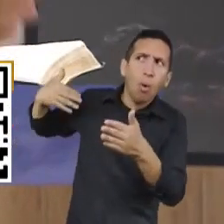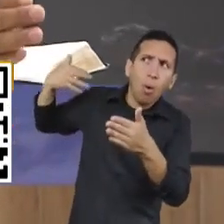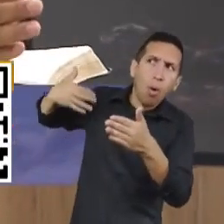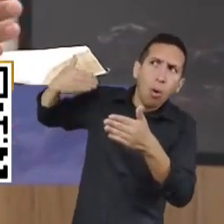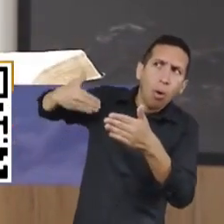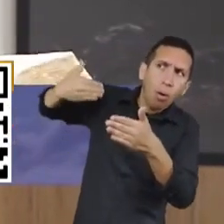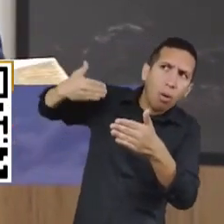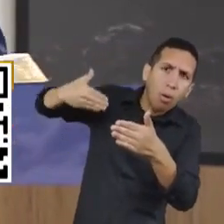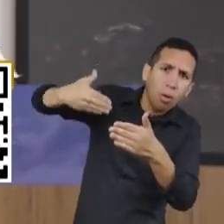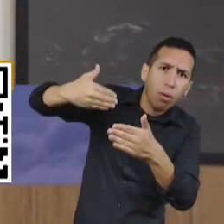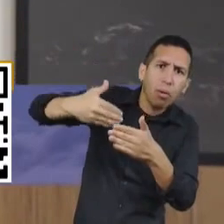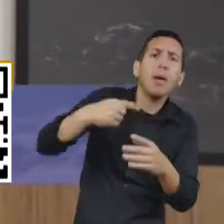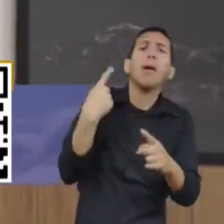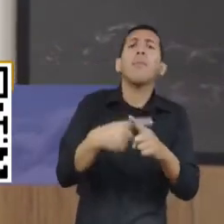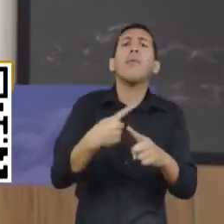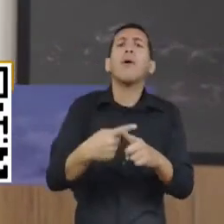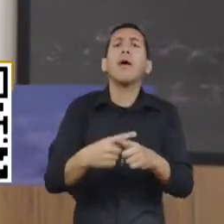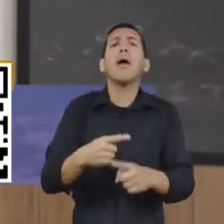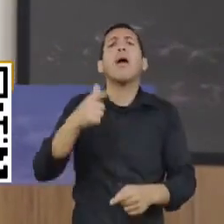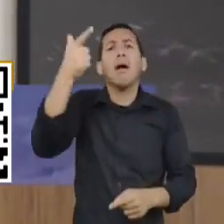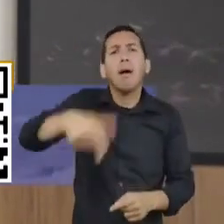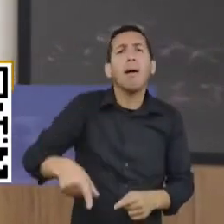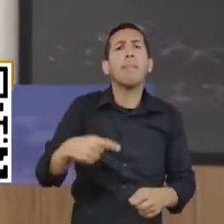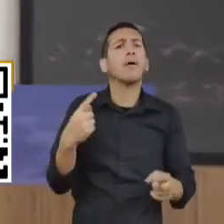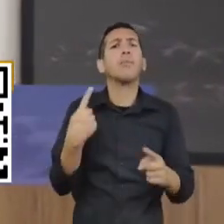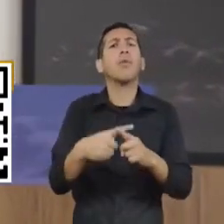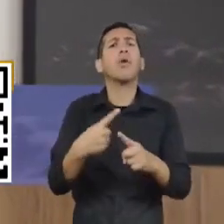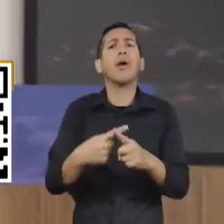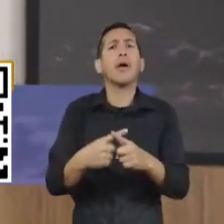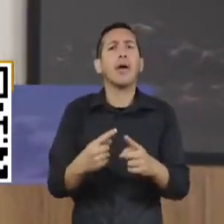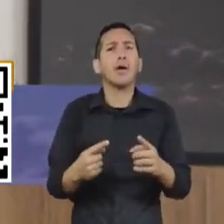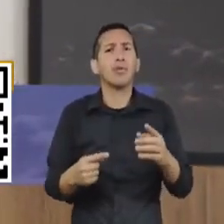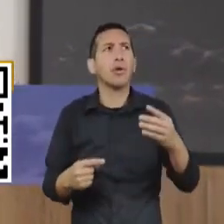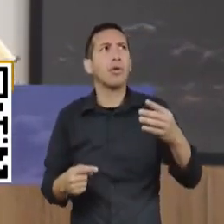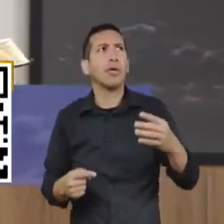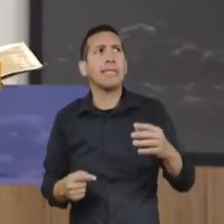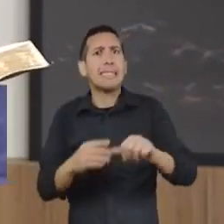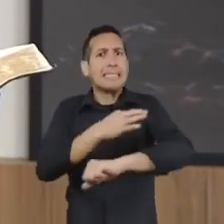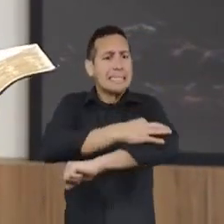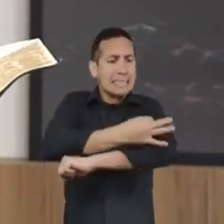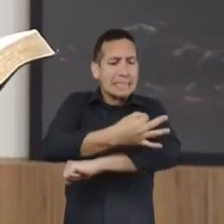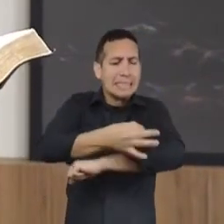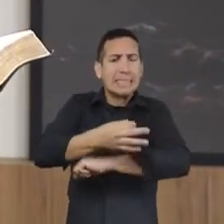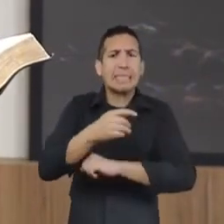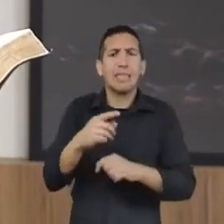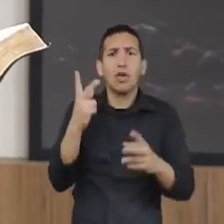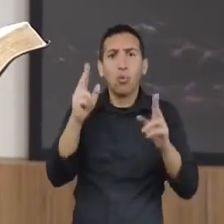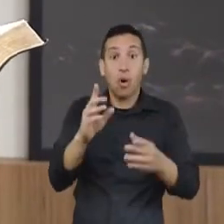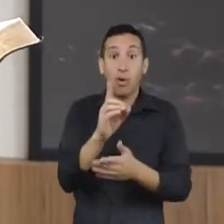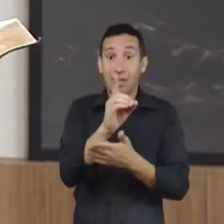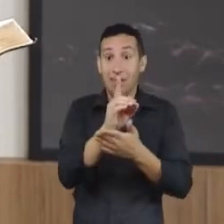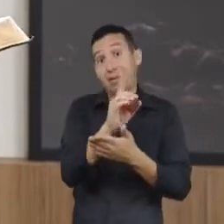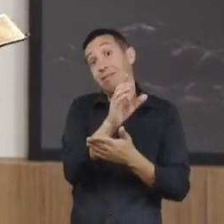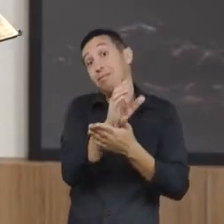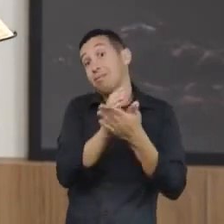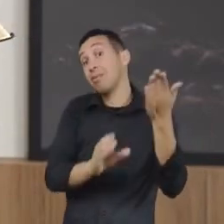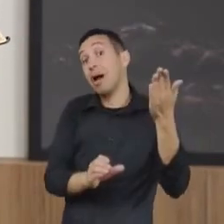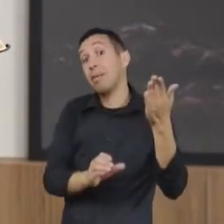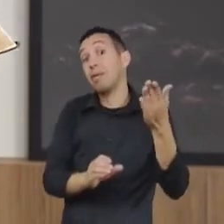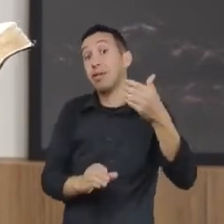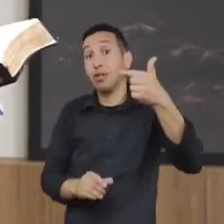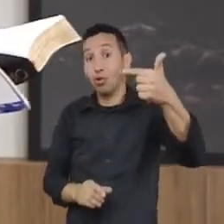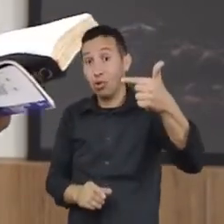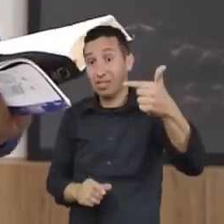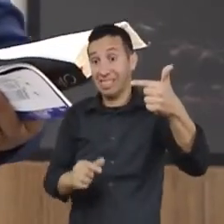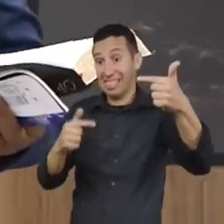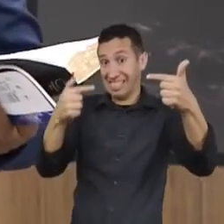quem repete então às sete igrejas repete no Sete Selos e agrega alguma informação mais é mais ou menos o que acontece com o Daniel 2daniel 7